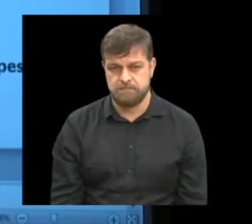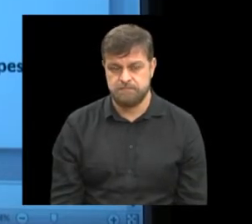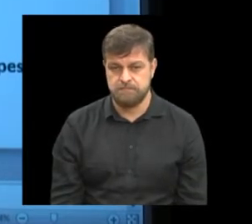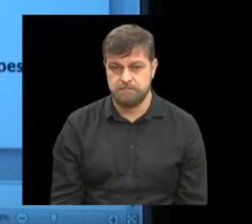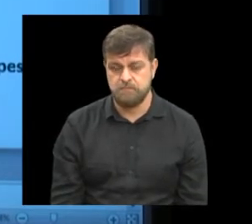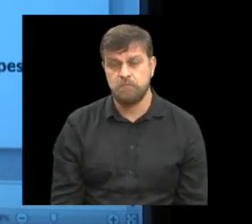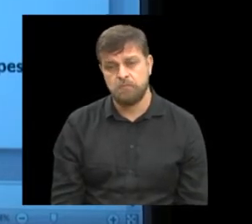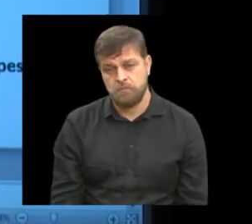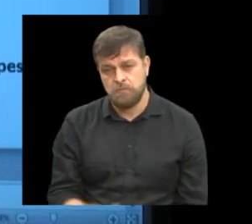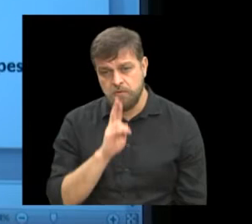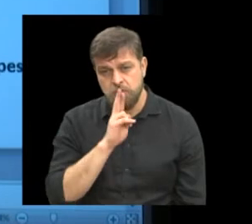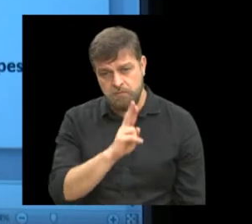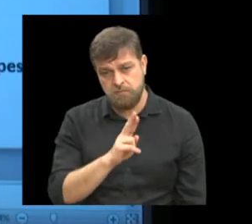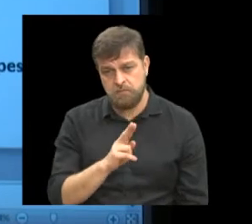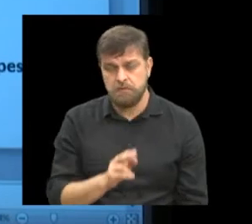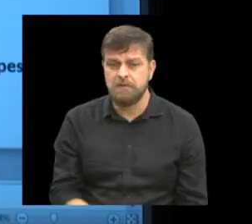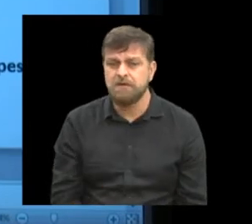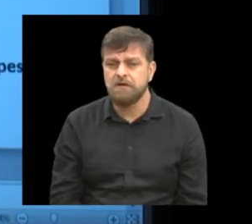Na